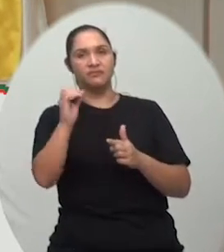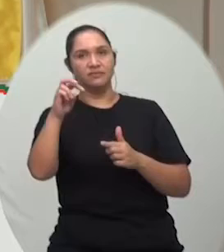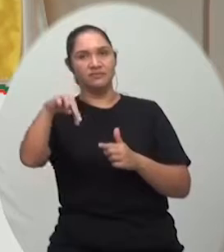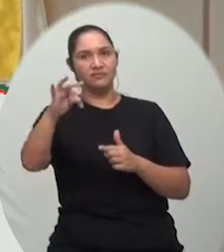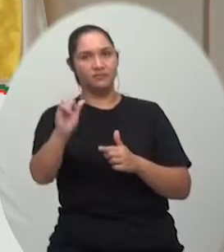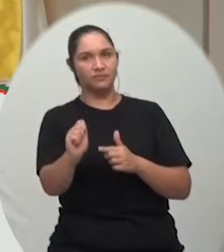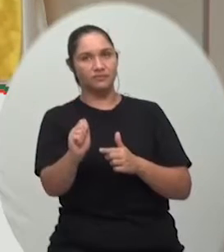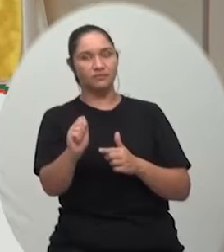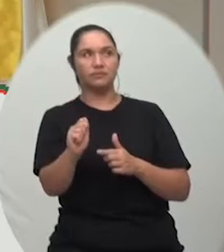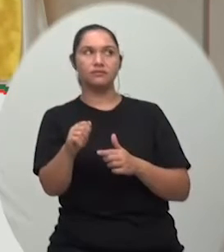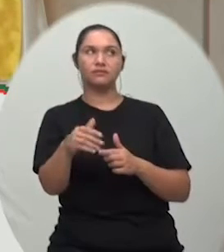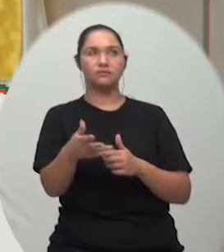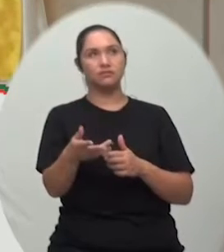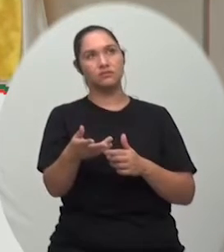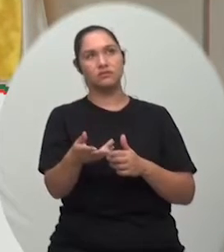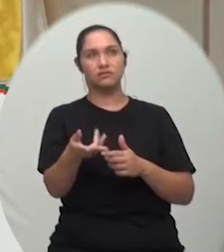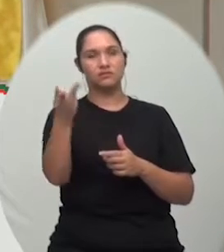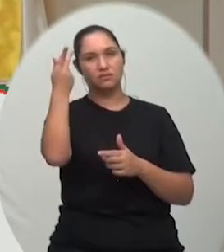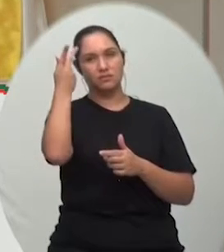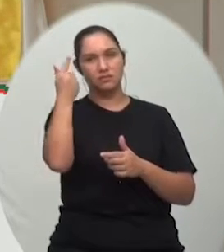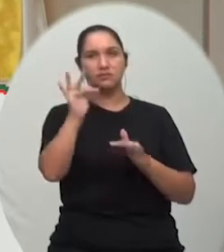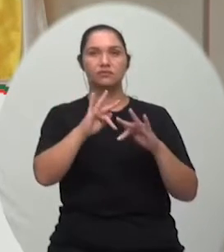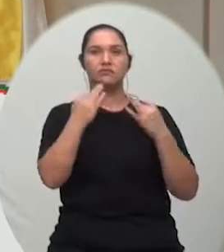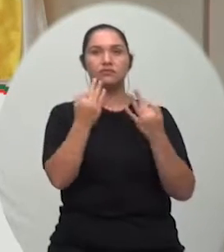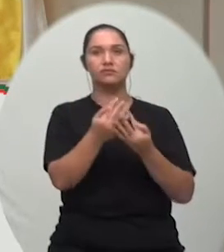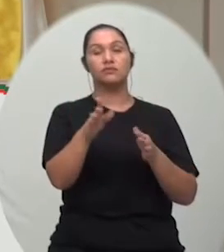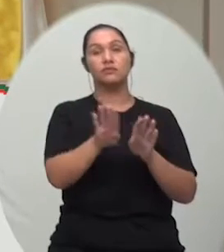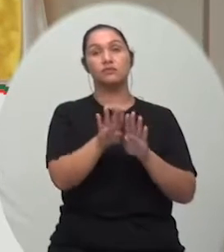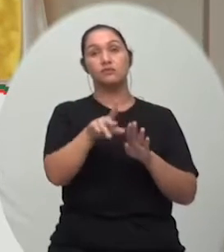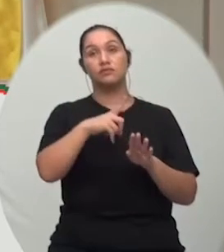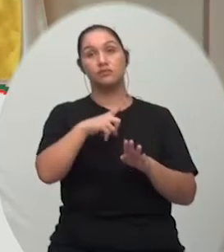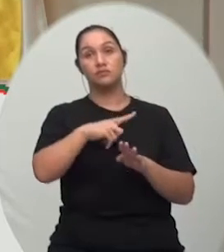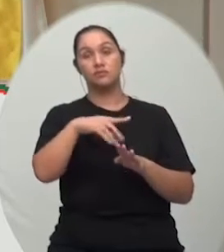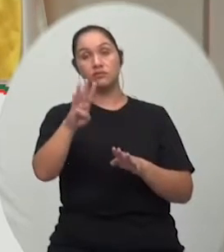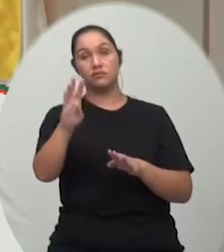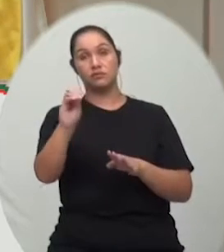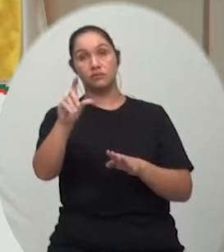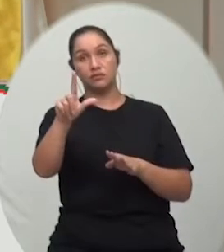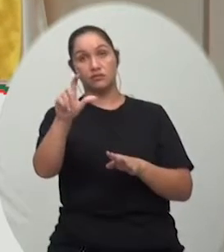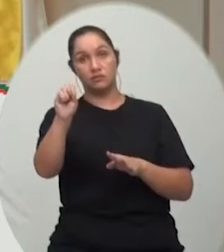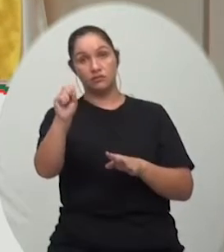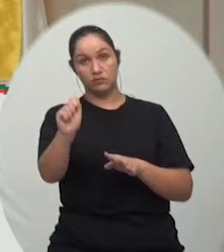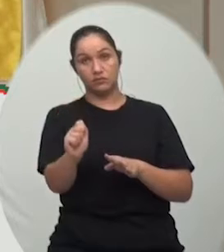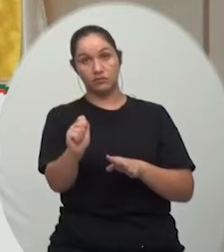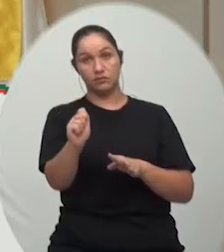são atendidas pelo Bolsa Família, mas que o Bolsa Família não é suficiente para